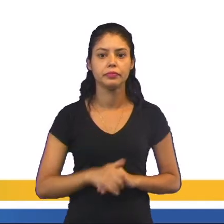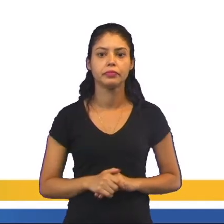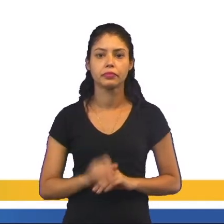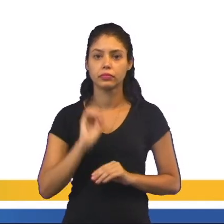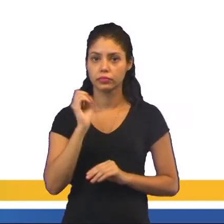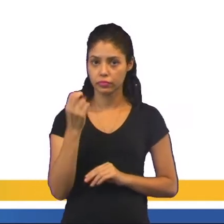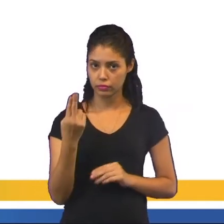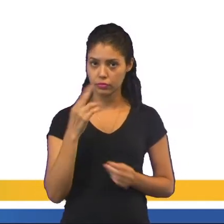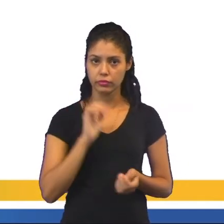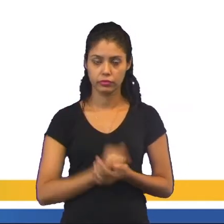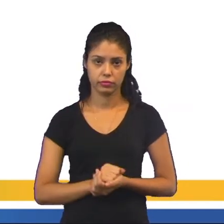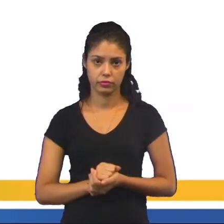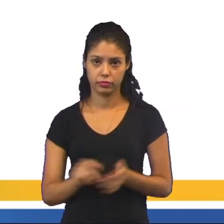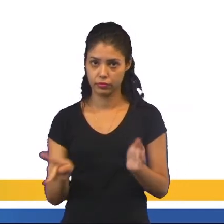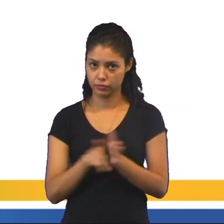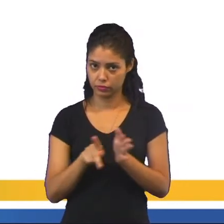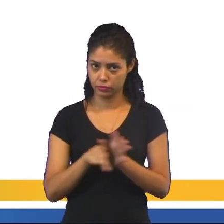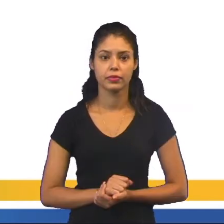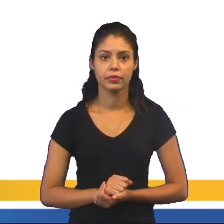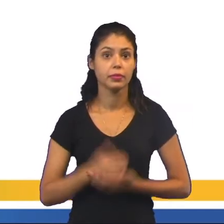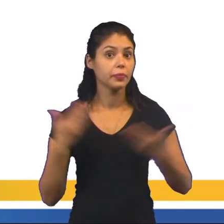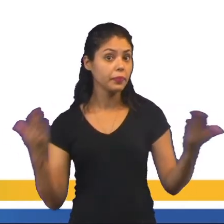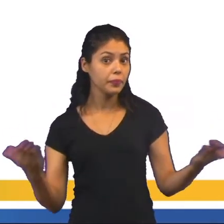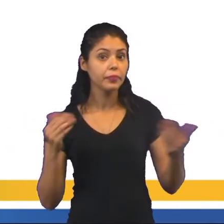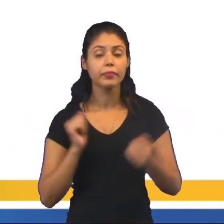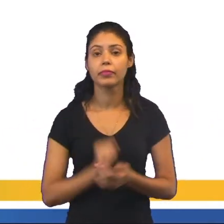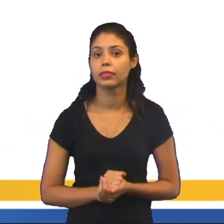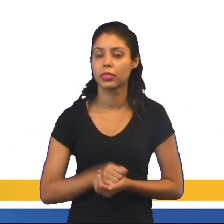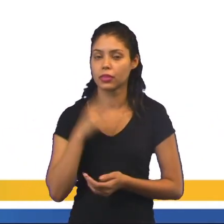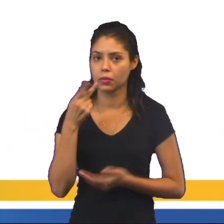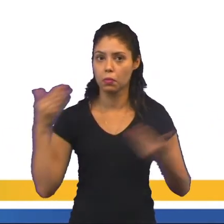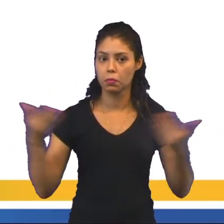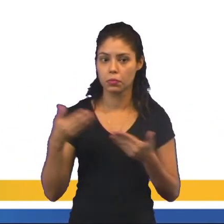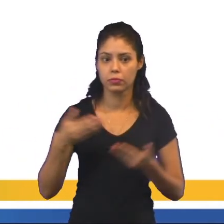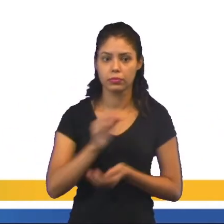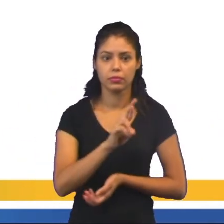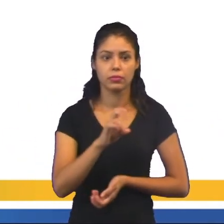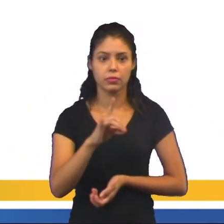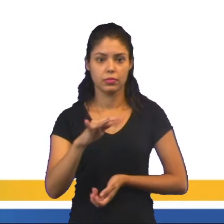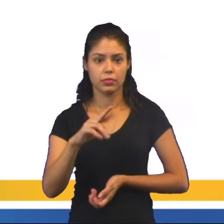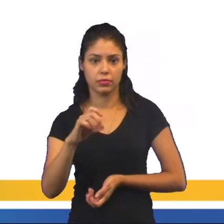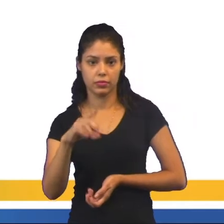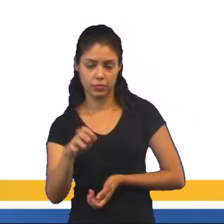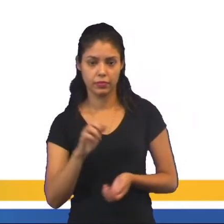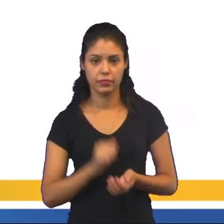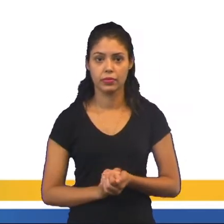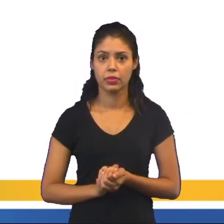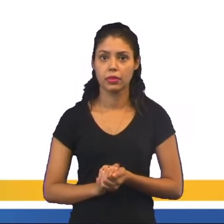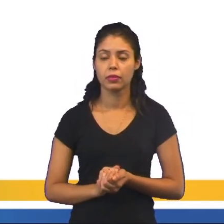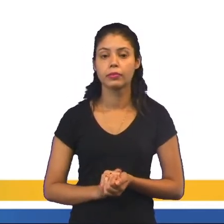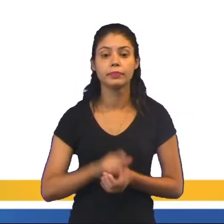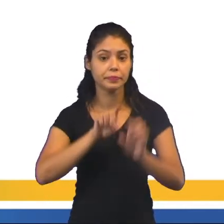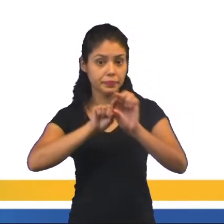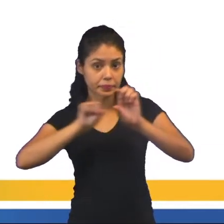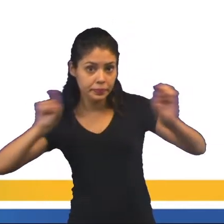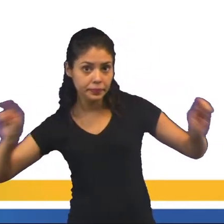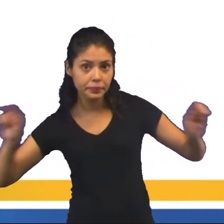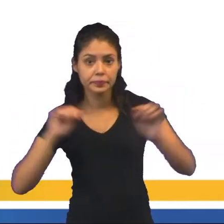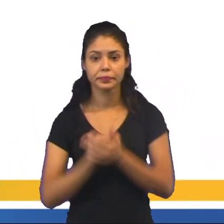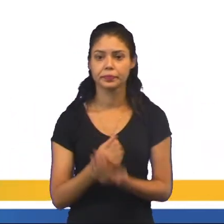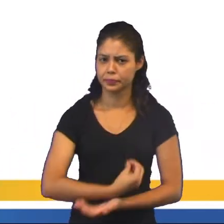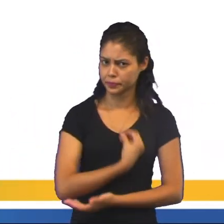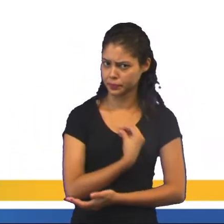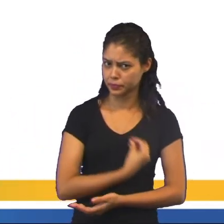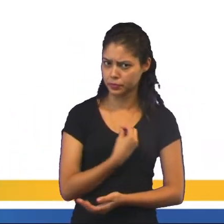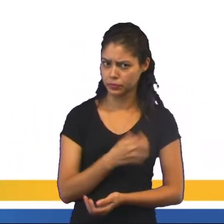ou seja, um ângulo exato. Então, pessoal, vamos falar agora de retas coplanares, tá? As coplanares são aquelas retas